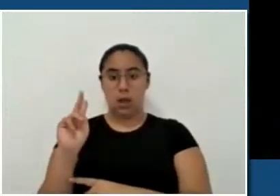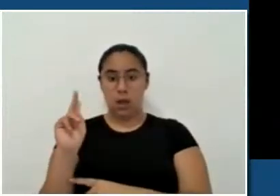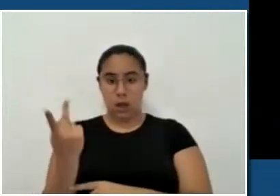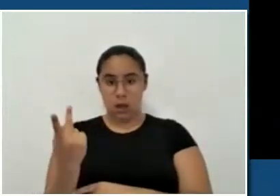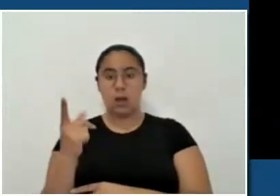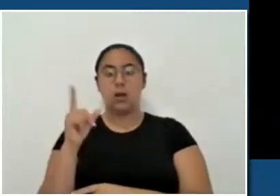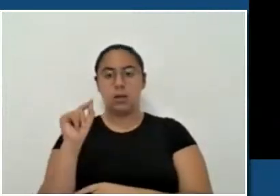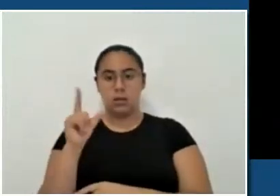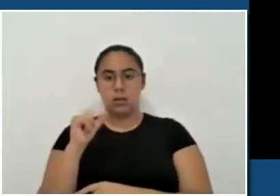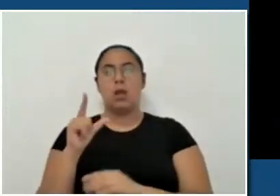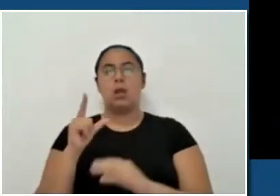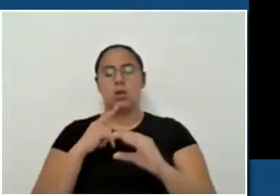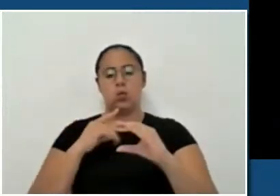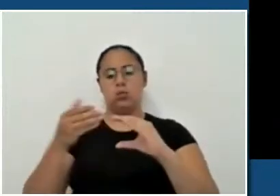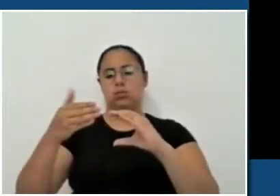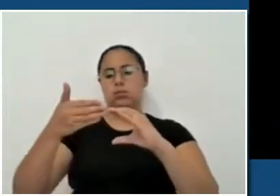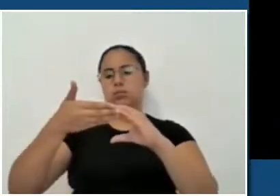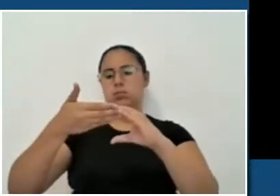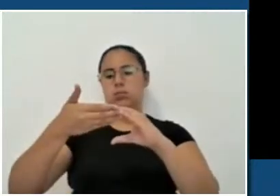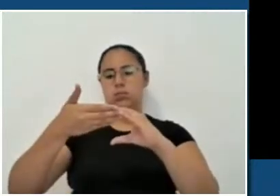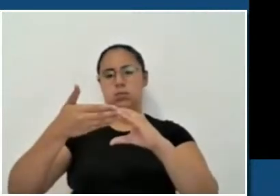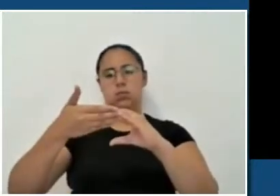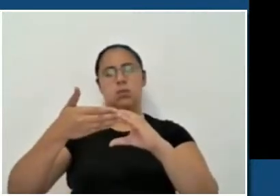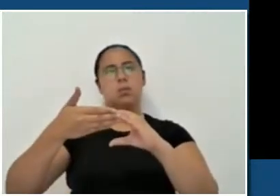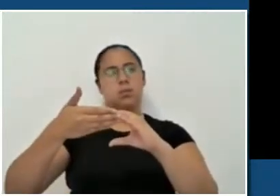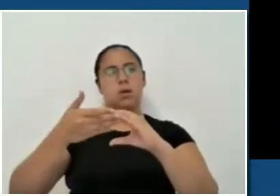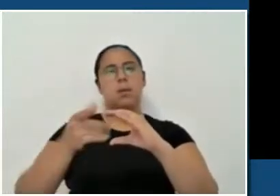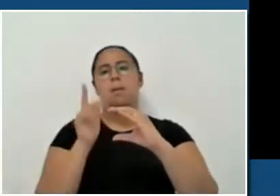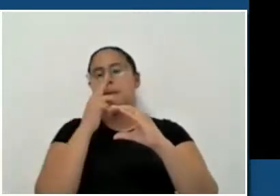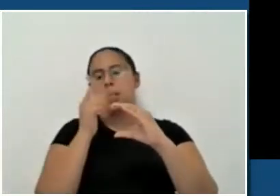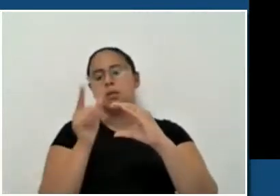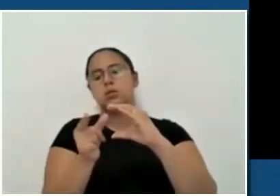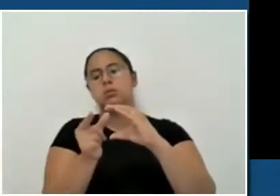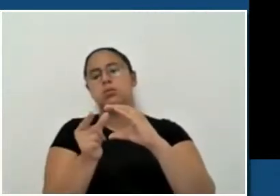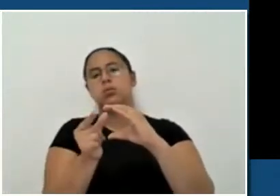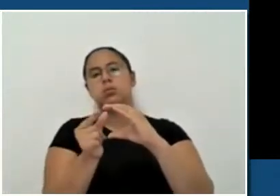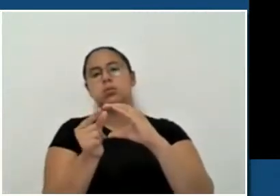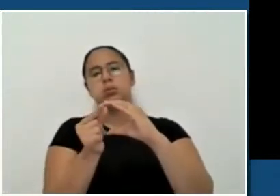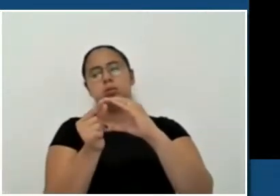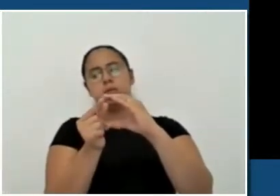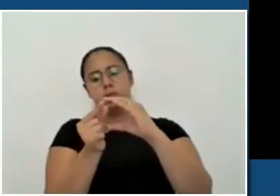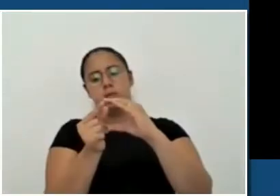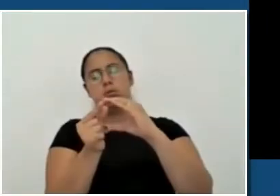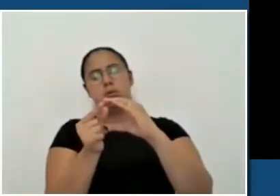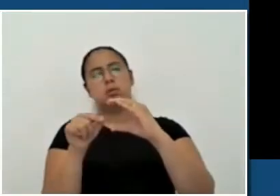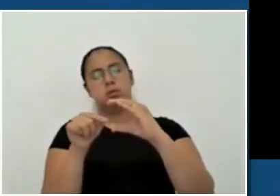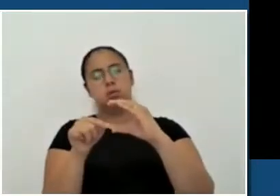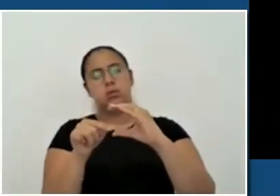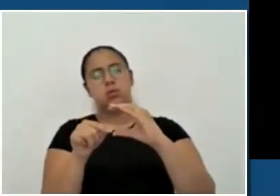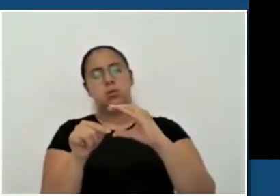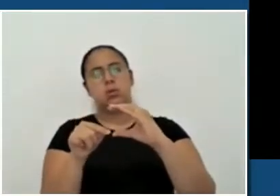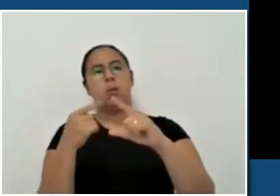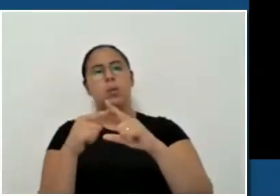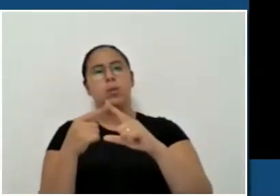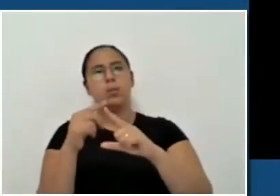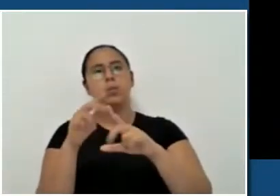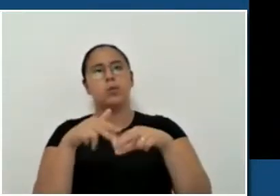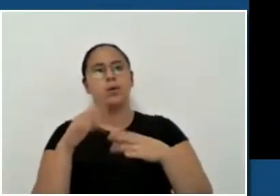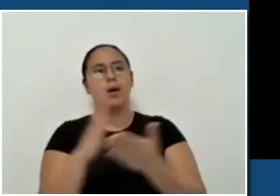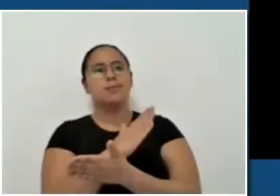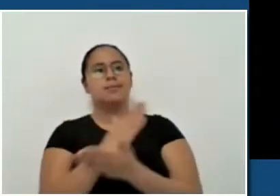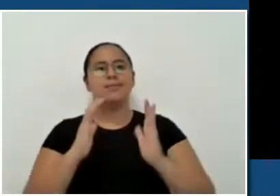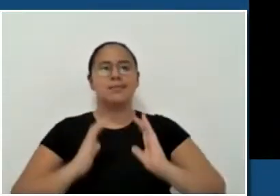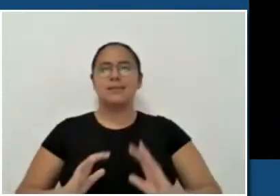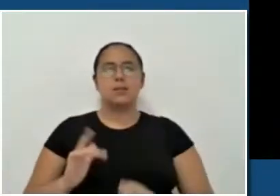meio do cérebro, uma diminuição, porque o órbito frontal está relacionado à capacidade de inibir alguns comportamentos, e gânglios